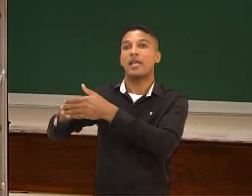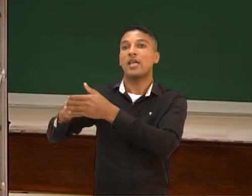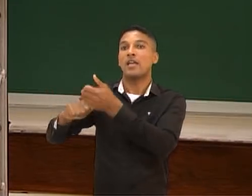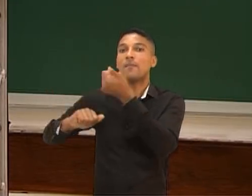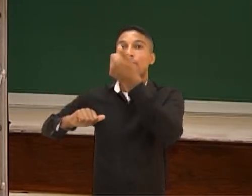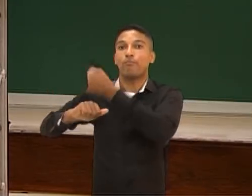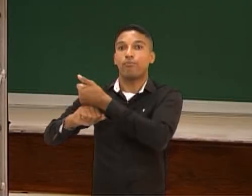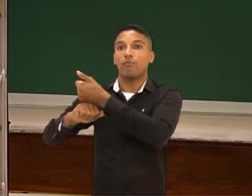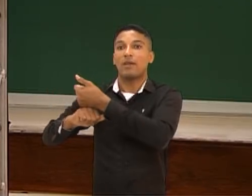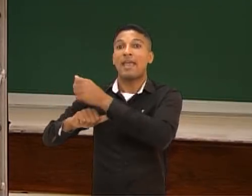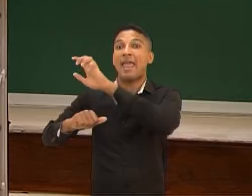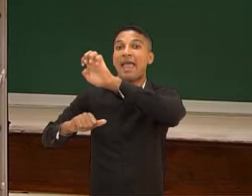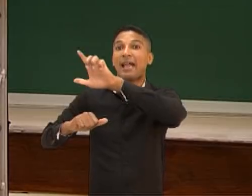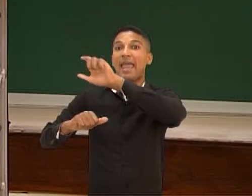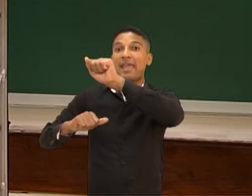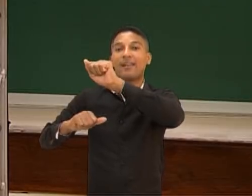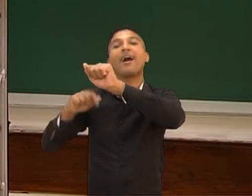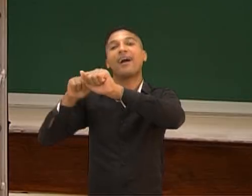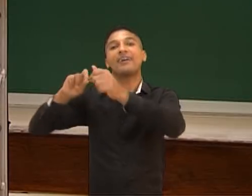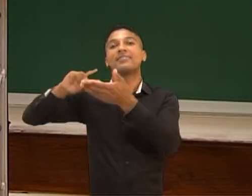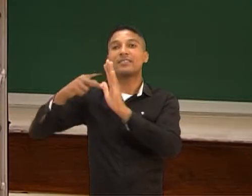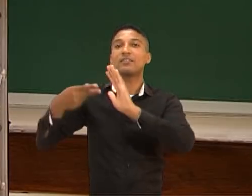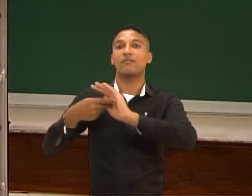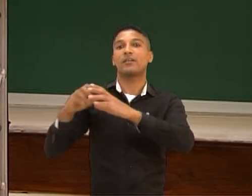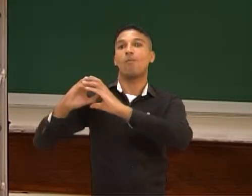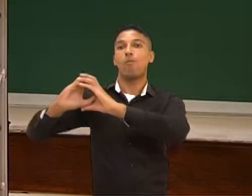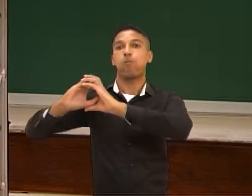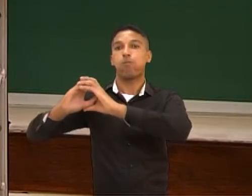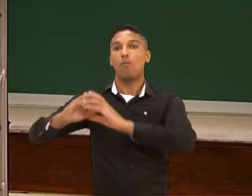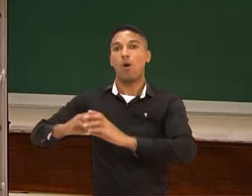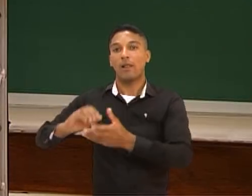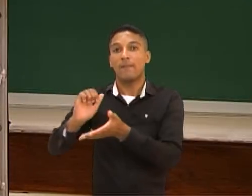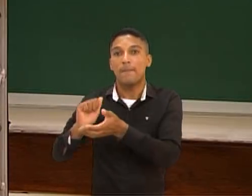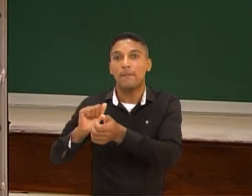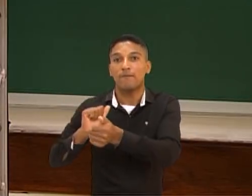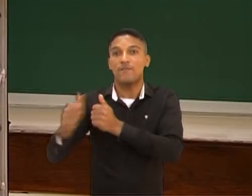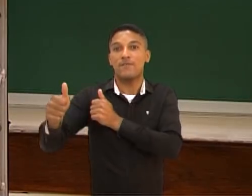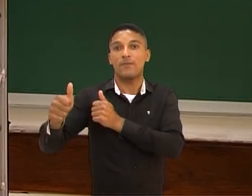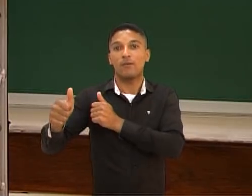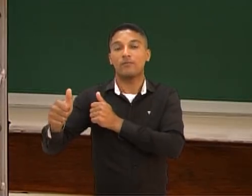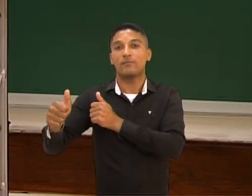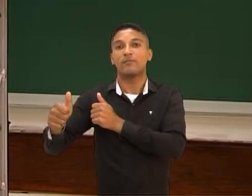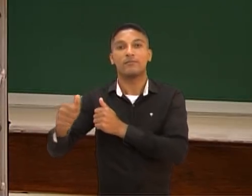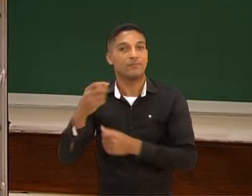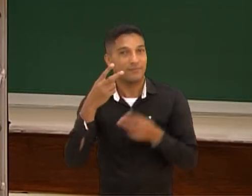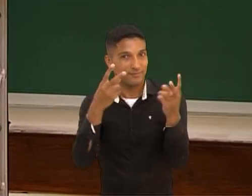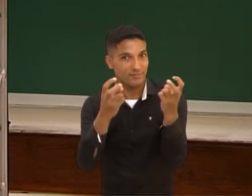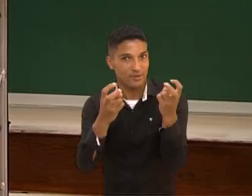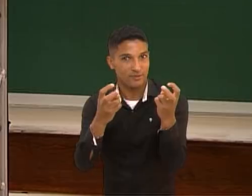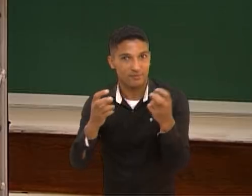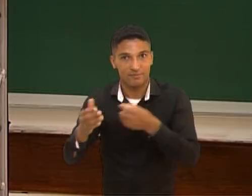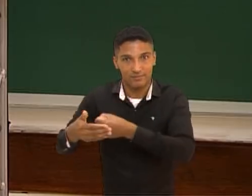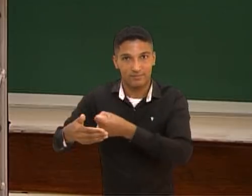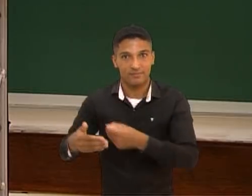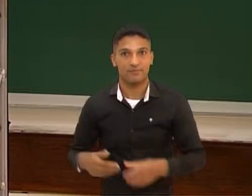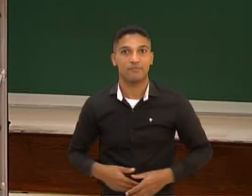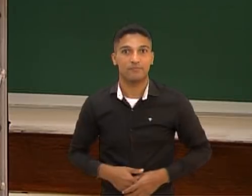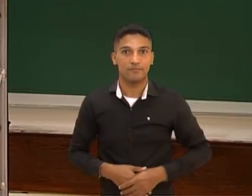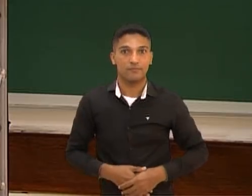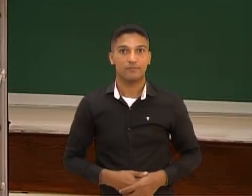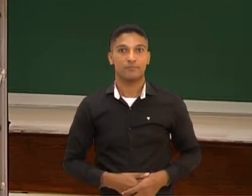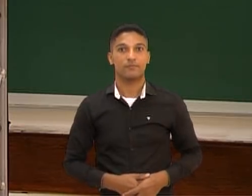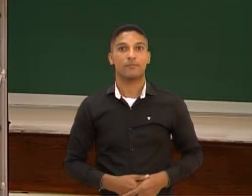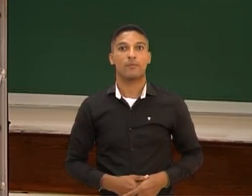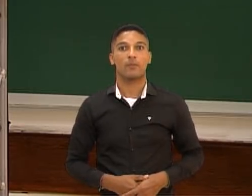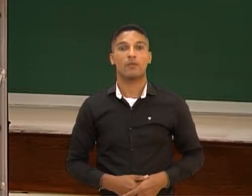explicitado a bola, né? Só que aqui a gente trouxe para explicitar para vocês verem como ficaria a resposta. Então, quem conseguiu captar aí,